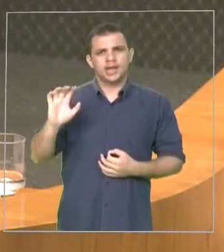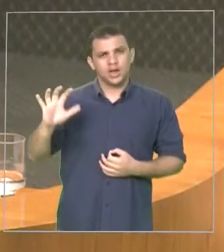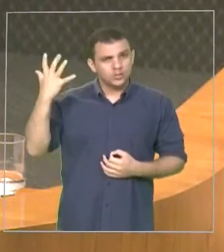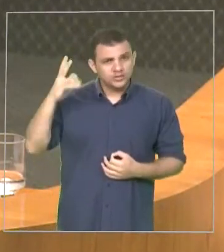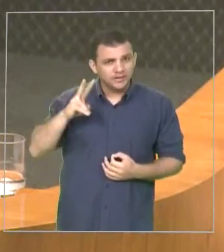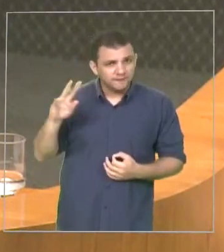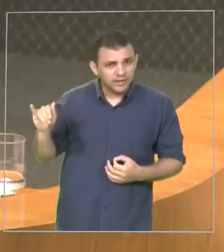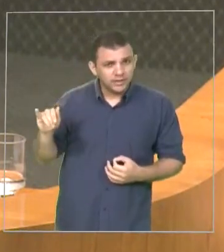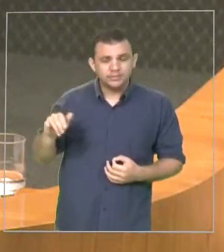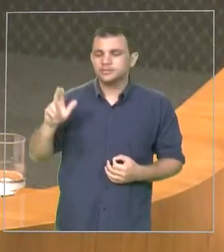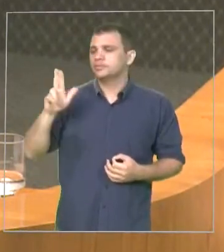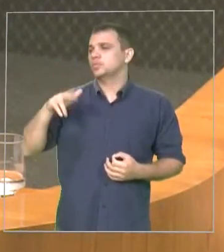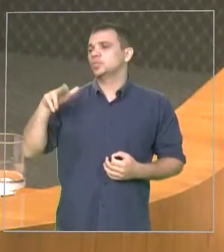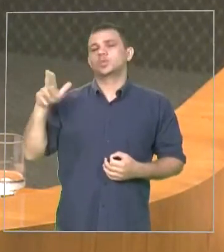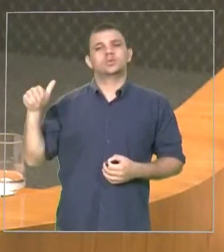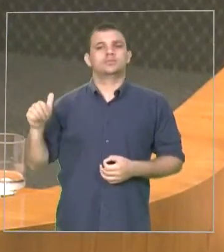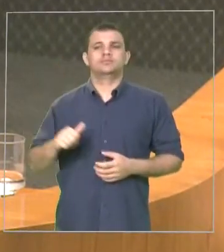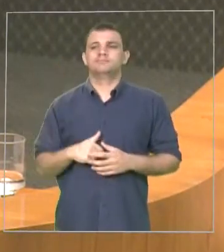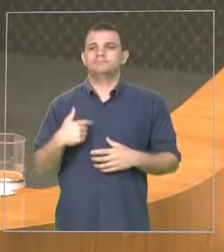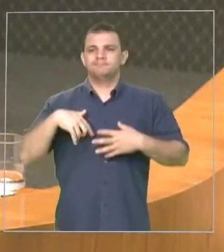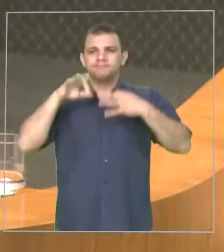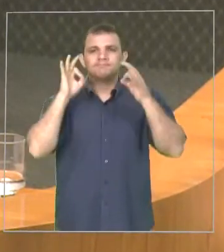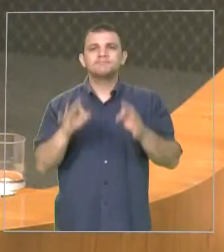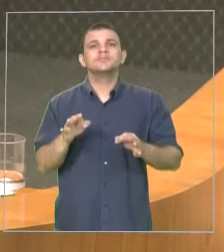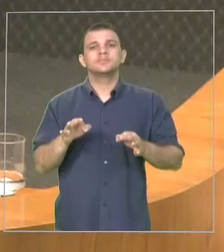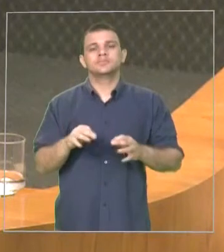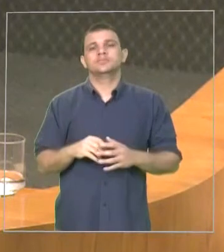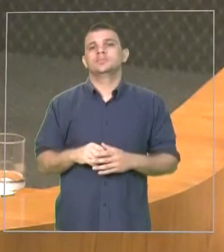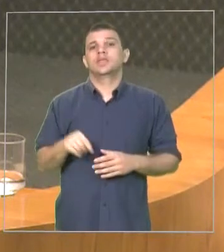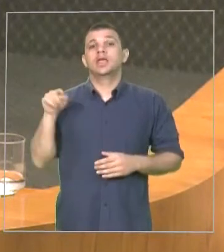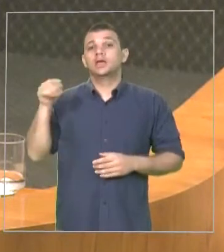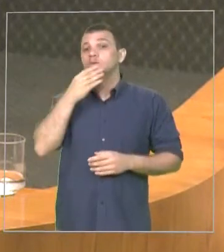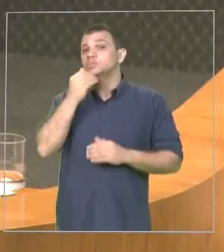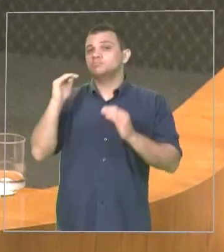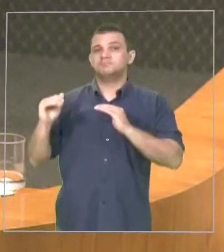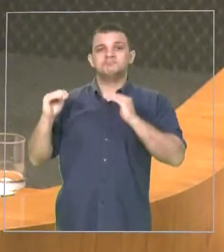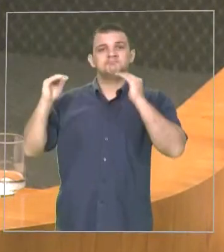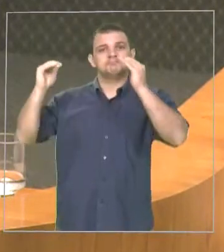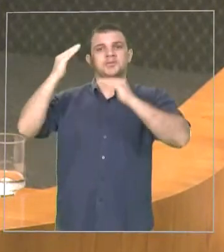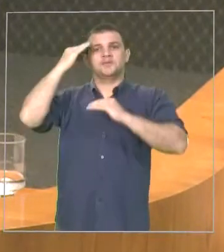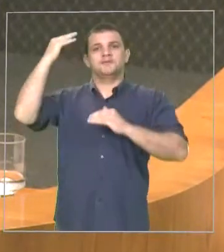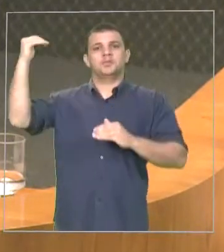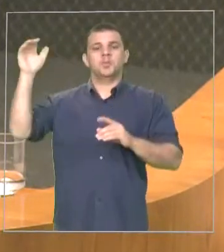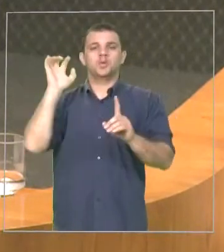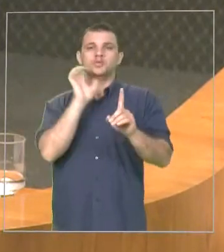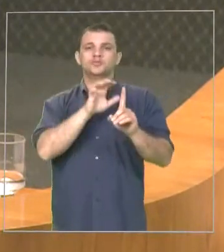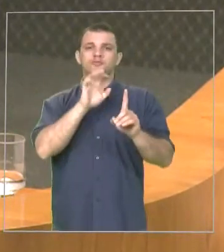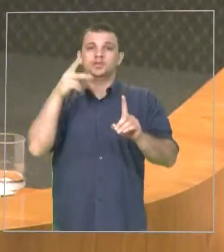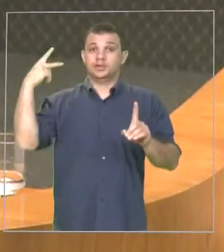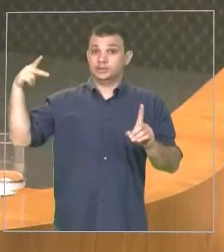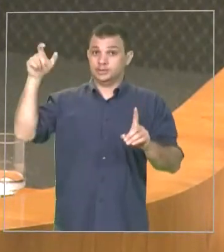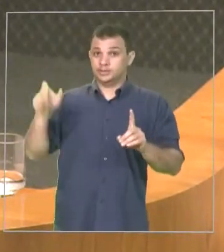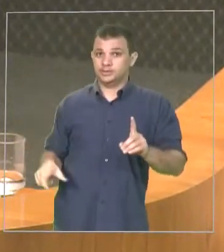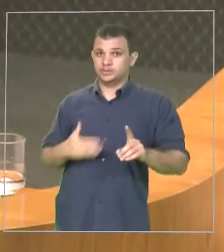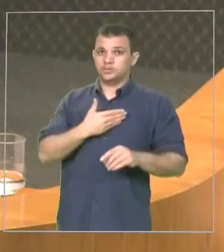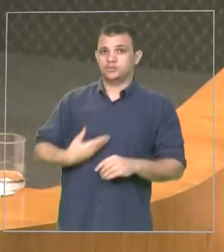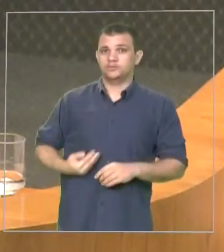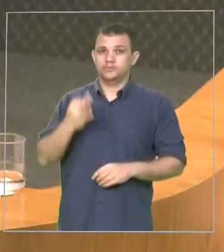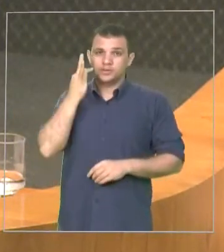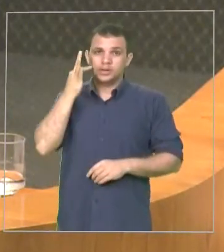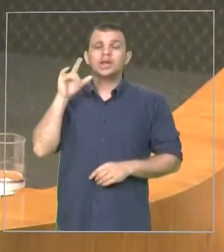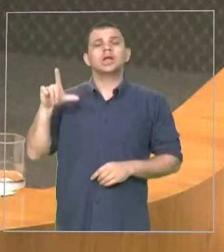Levi. O prestígio, a influência que o governador Flávio Dino tem e